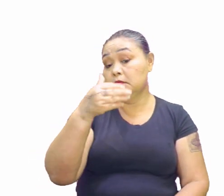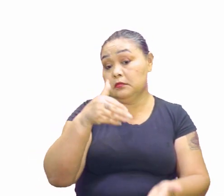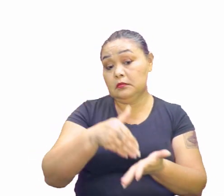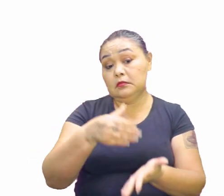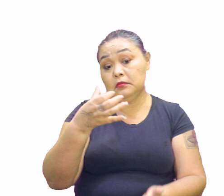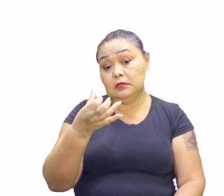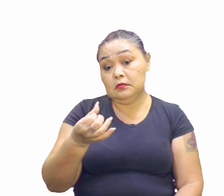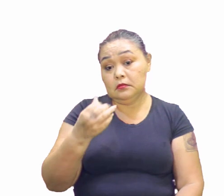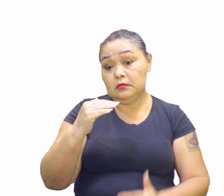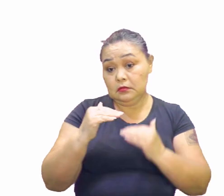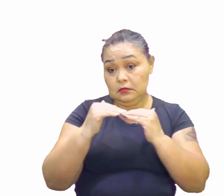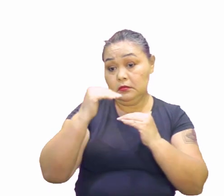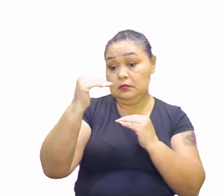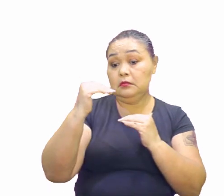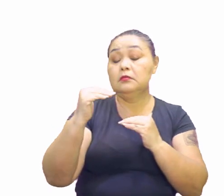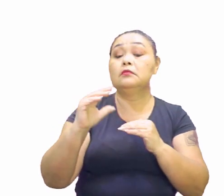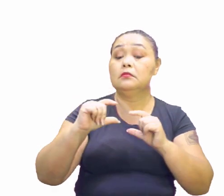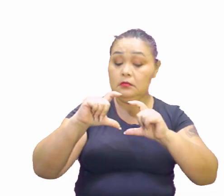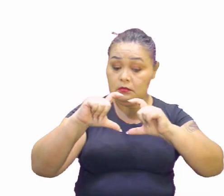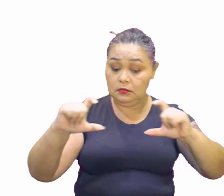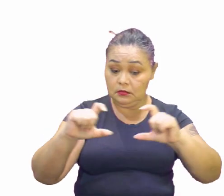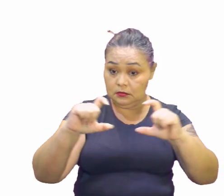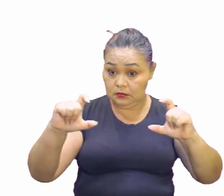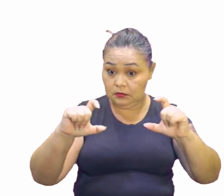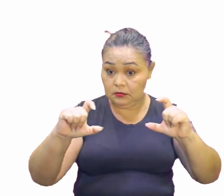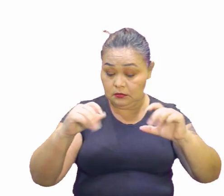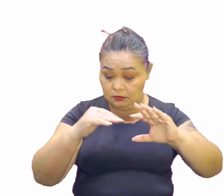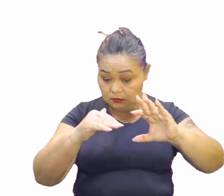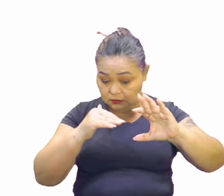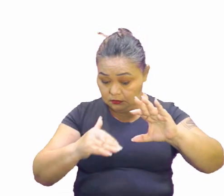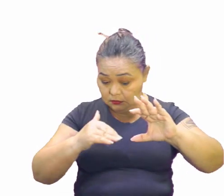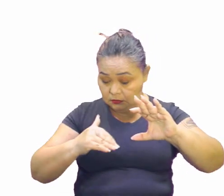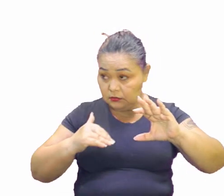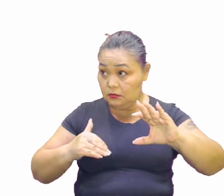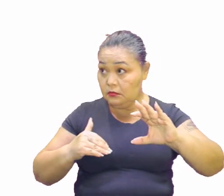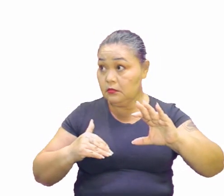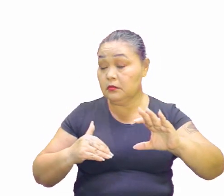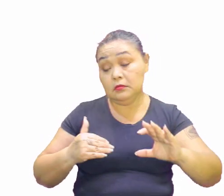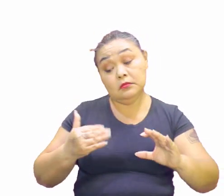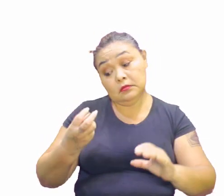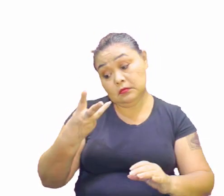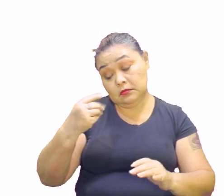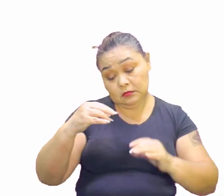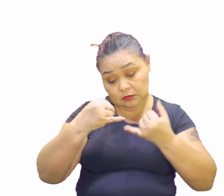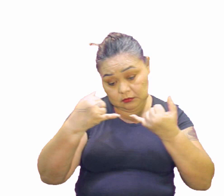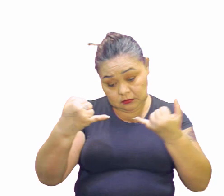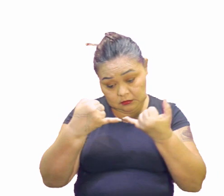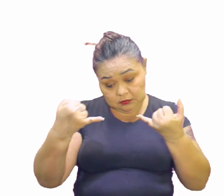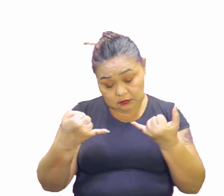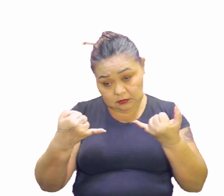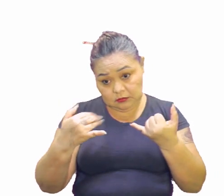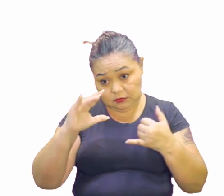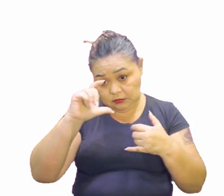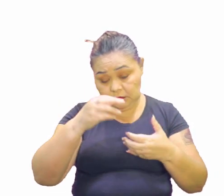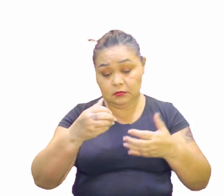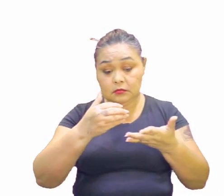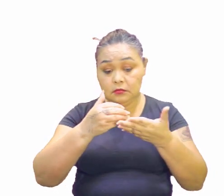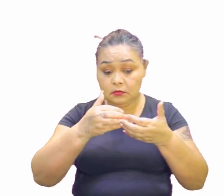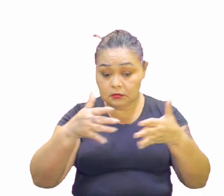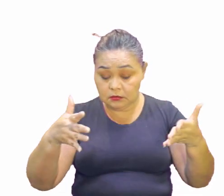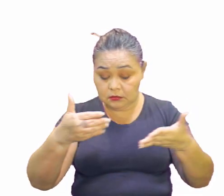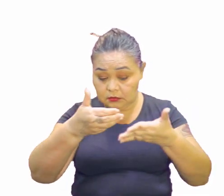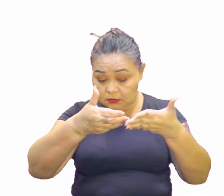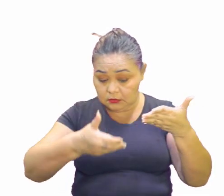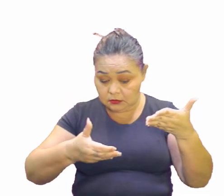6 para a parte introdutória, porque aí você vai ter que dividir. São 30 linhas, né? Você tem que dividir